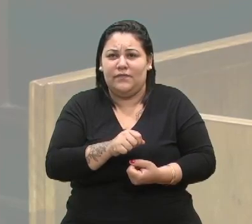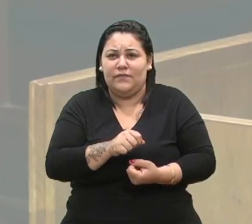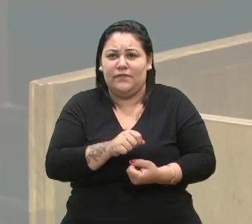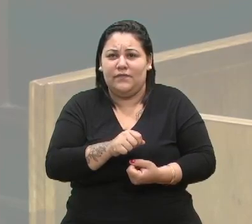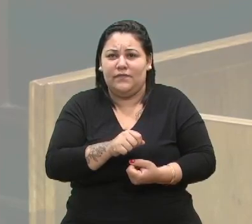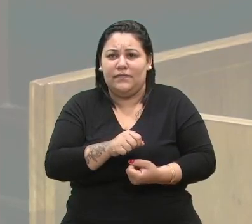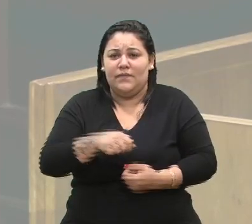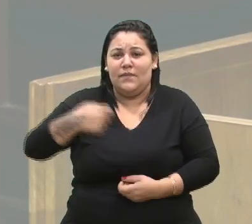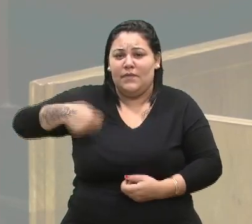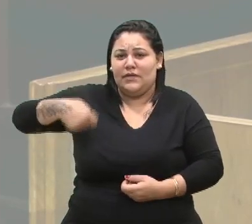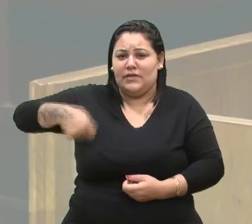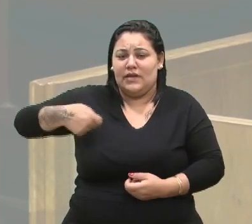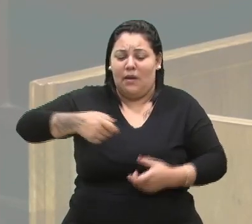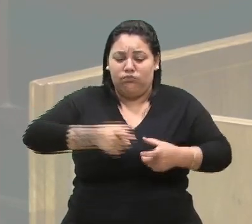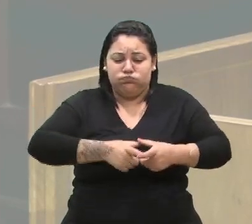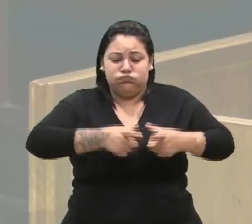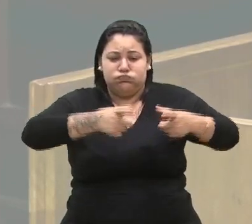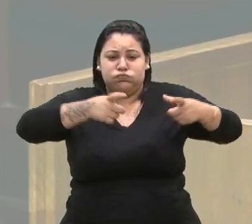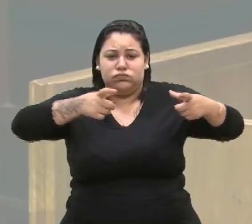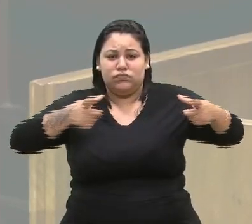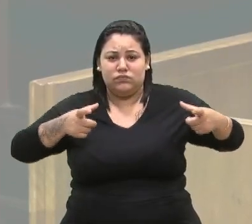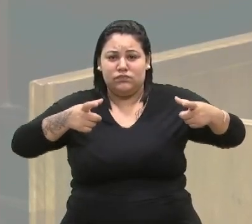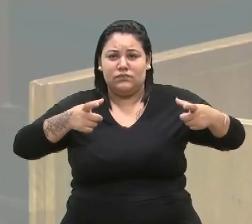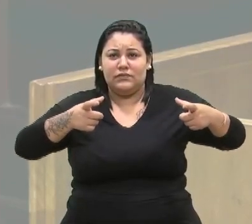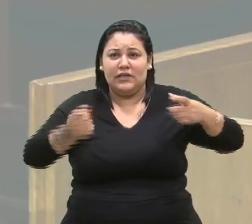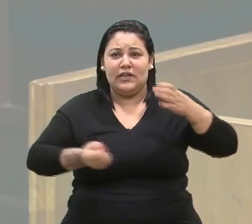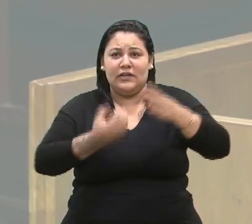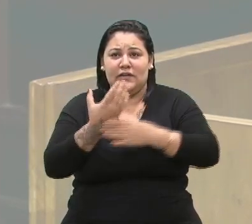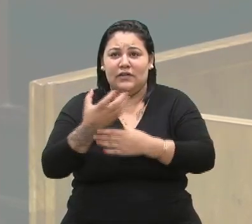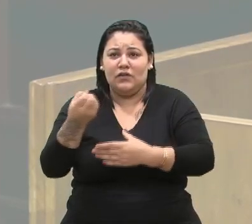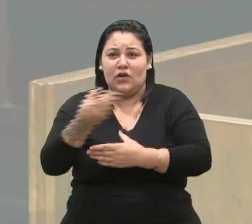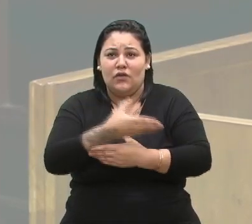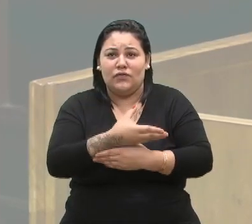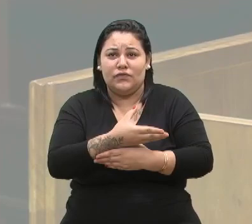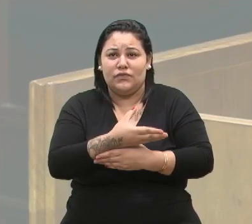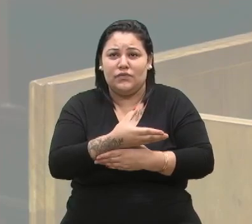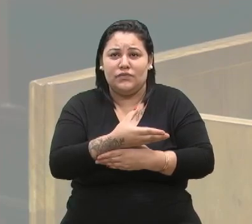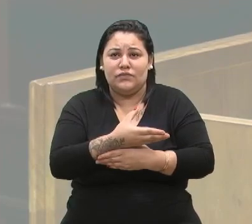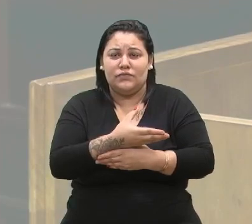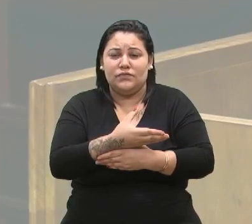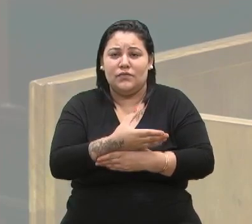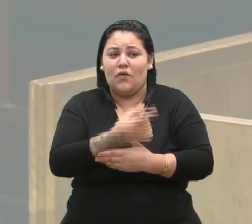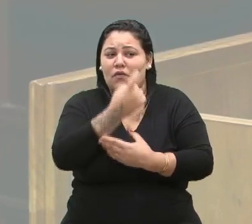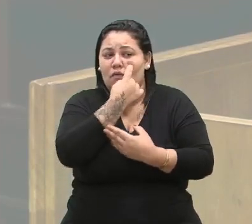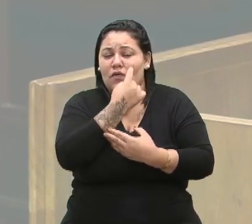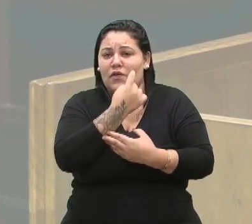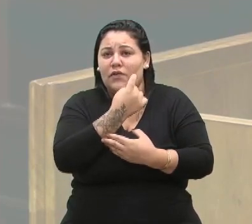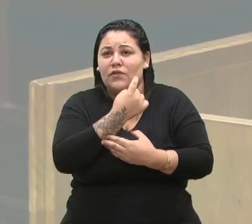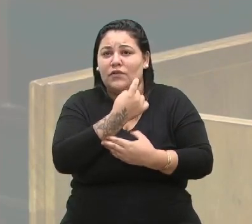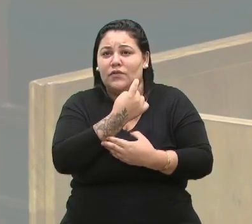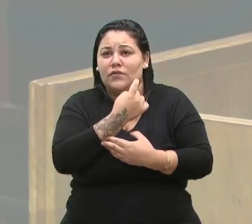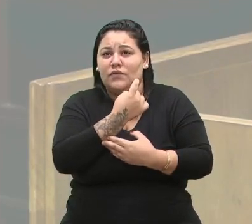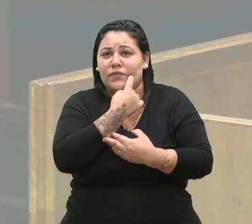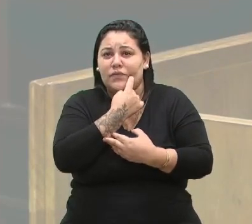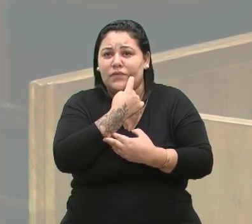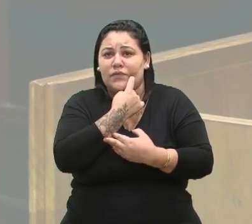inclusive, ampliar alguns bancos, criar novos bancos. Né? O Wagner Petrini fez o projeto do Banco do Brinquedo, porque todo